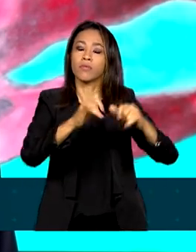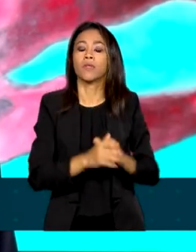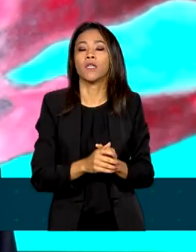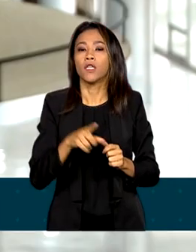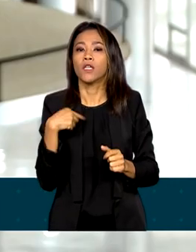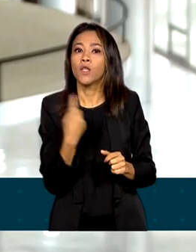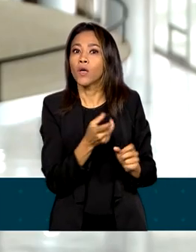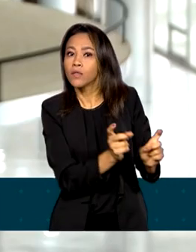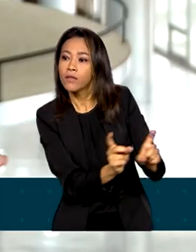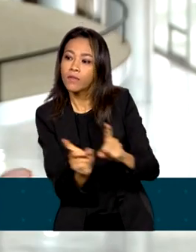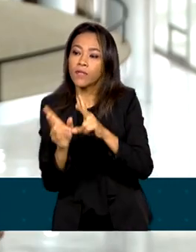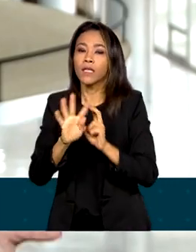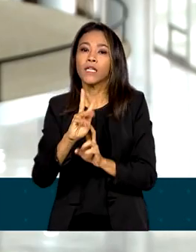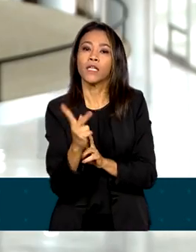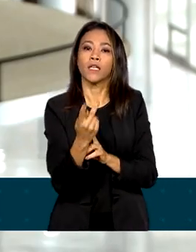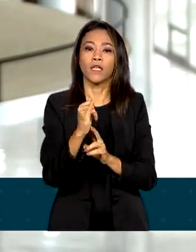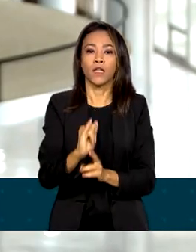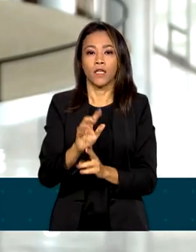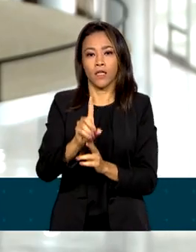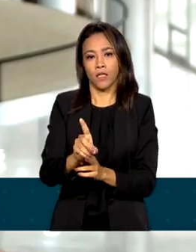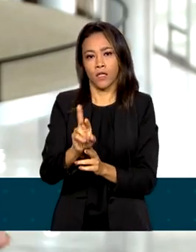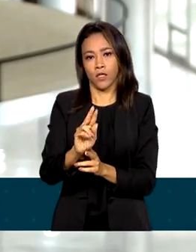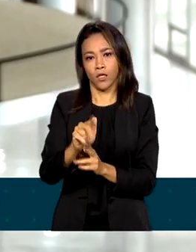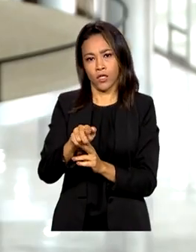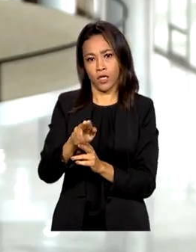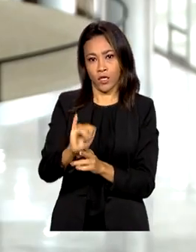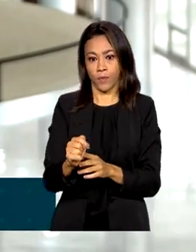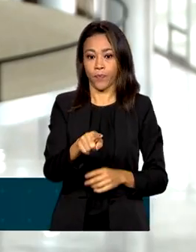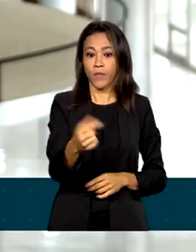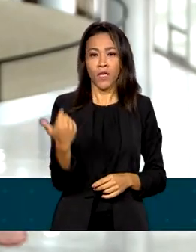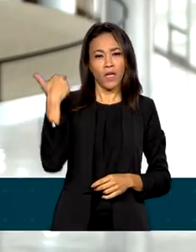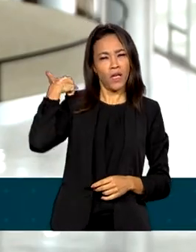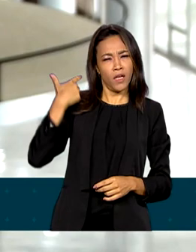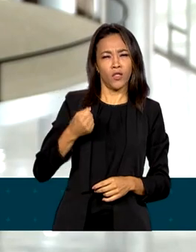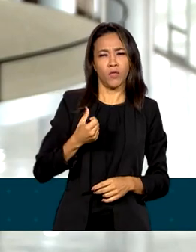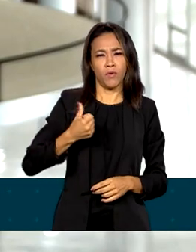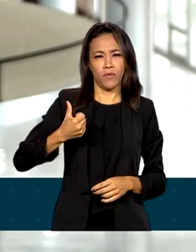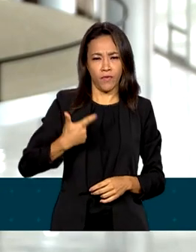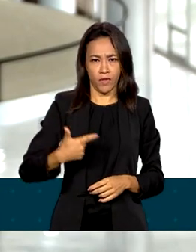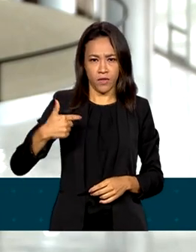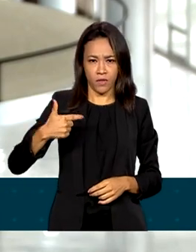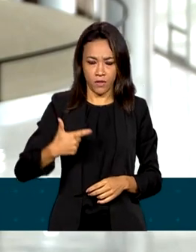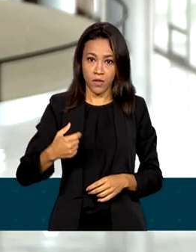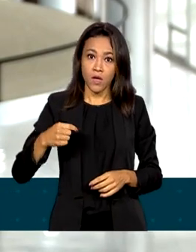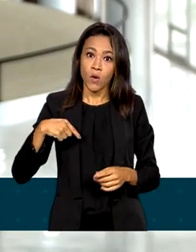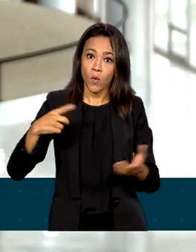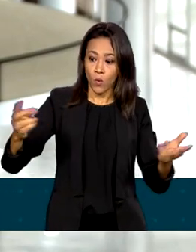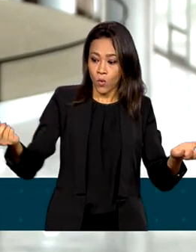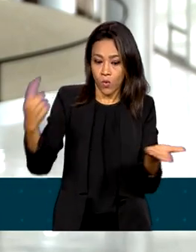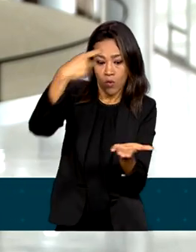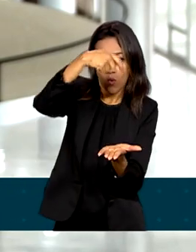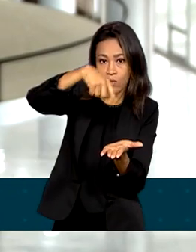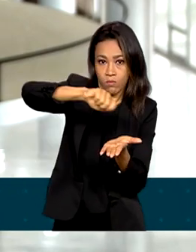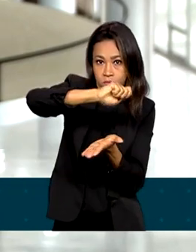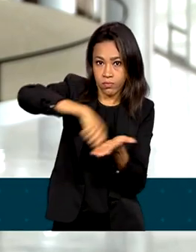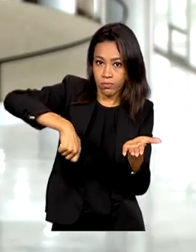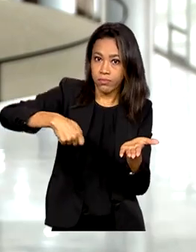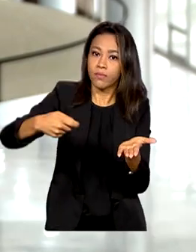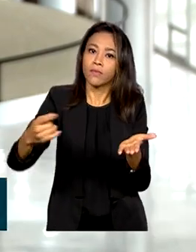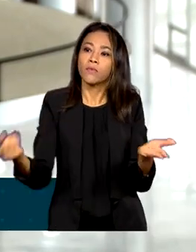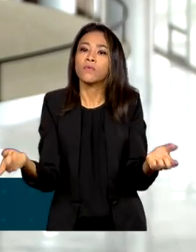exportarmos hidrogênio. Em 2023, o Tratado de Amizade e Cooperação entre Brasil e Japão completa